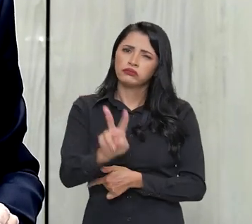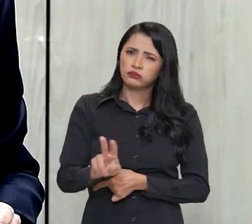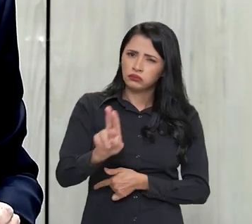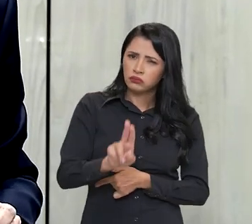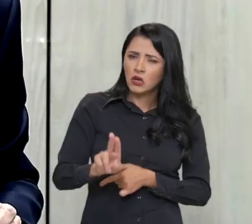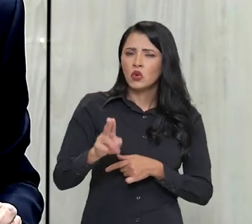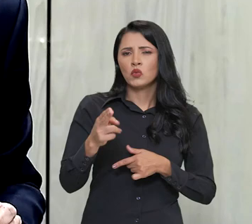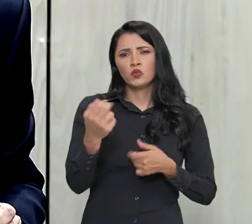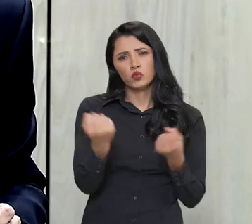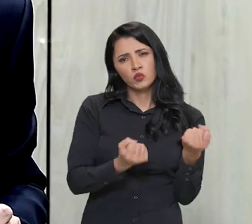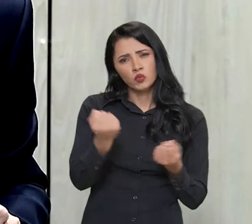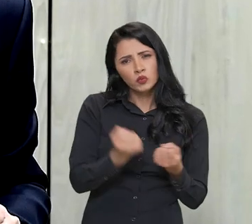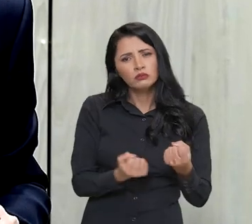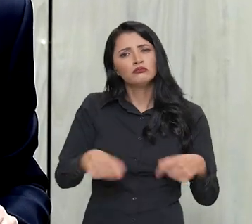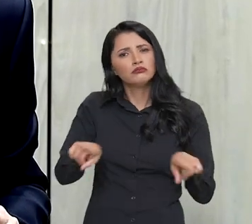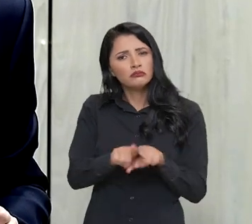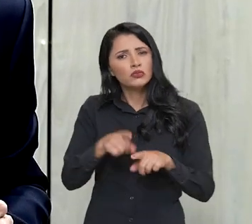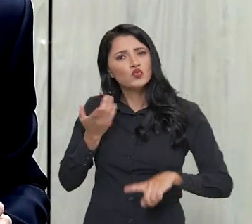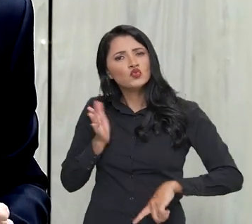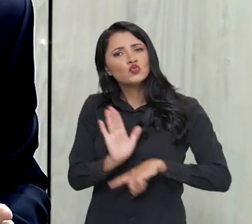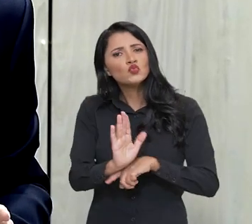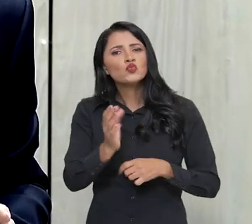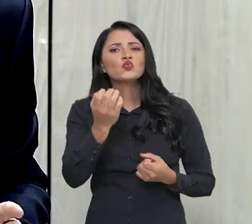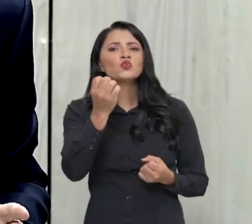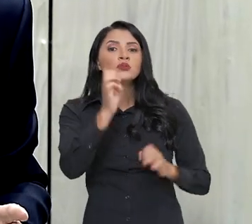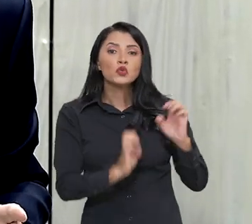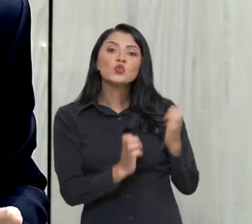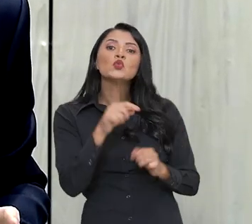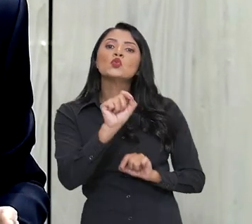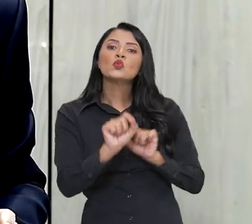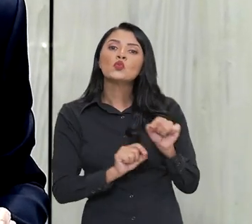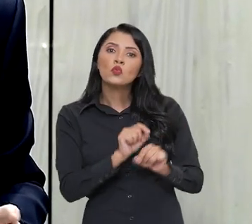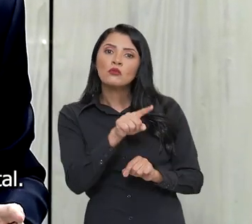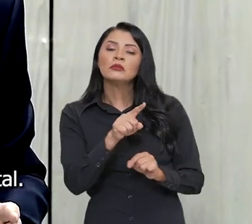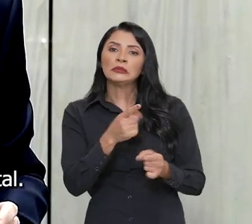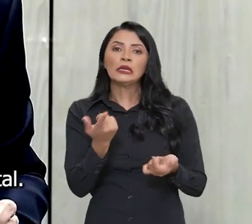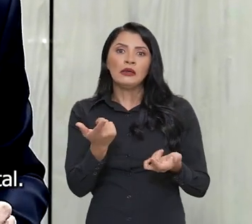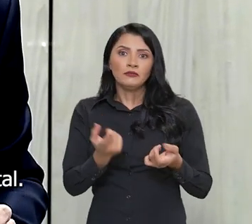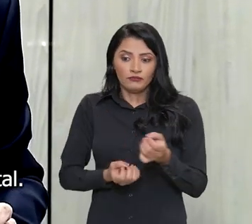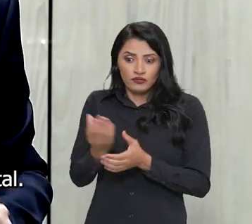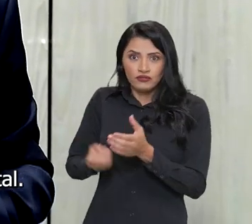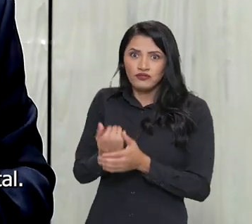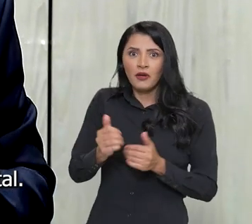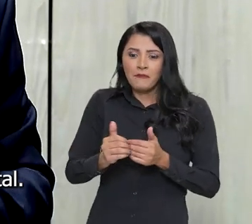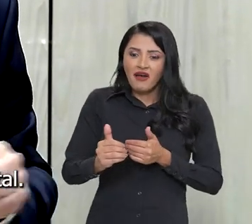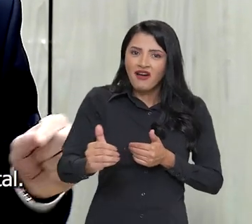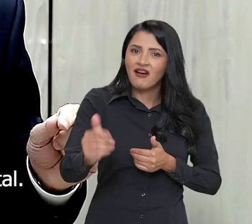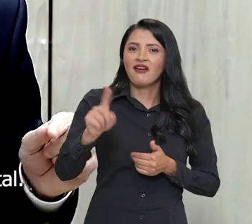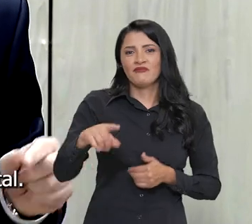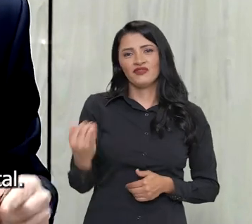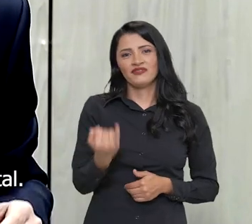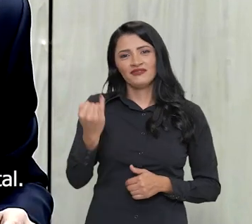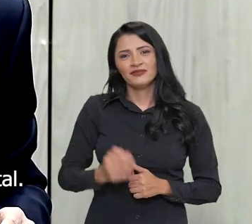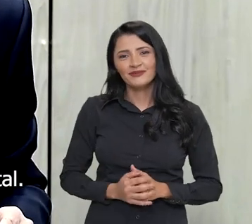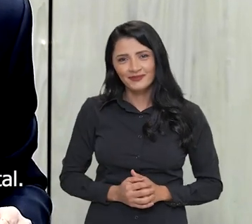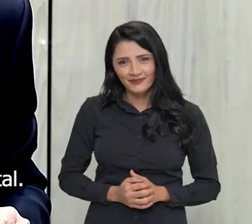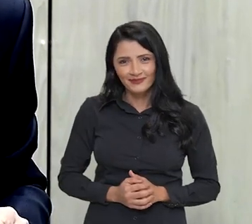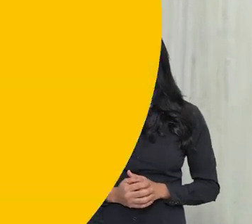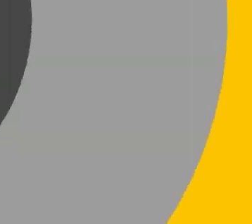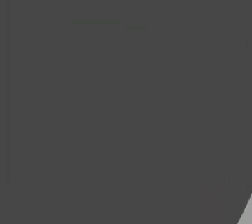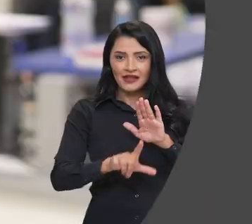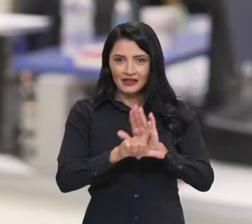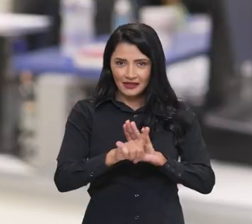para muita gente e ajudou uma indústria que é com uma cadeia produtiva longa e